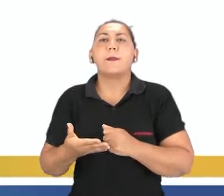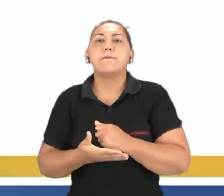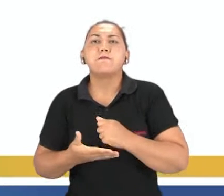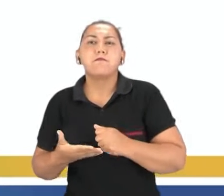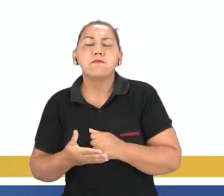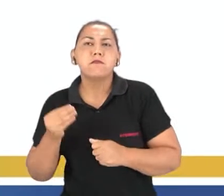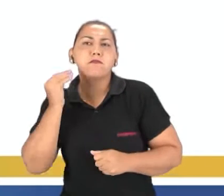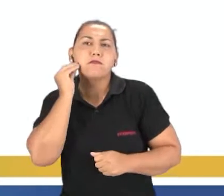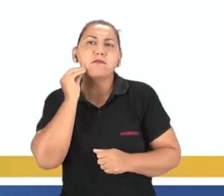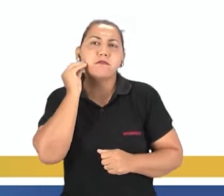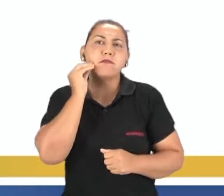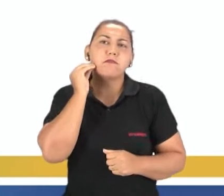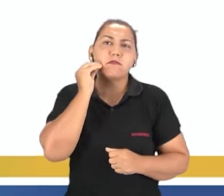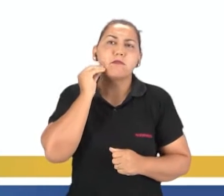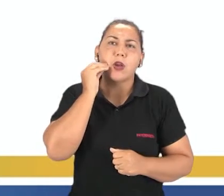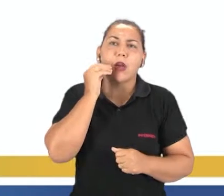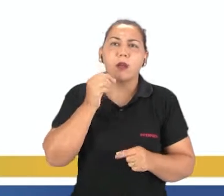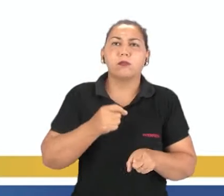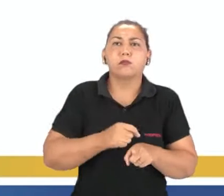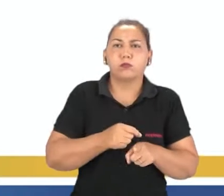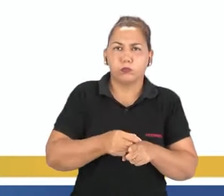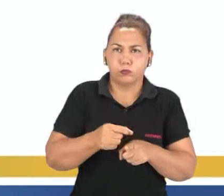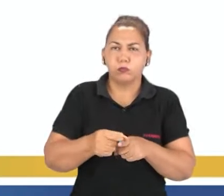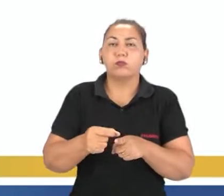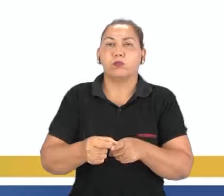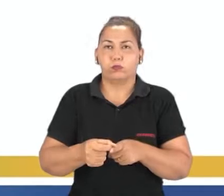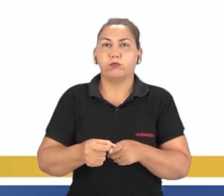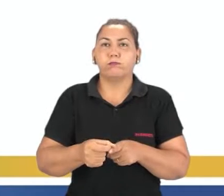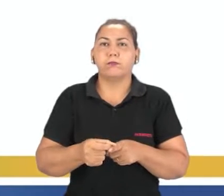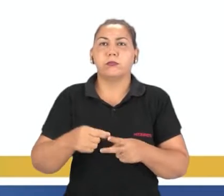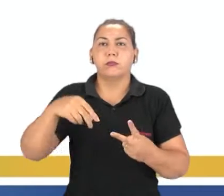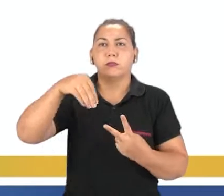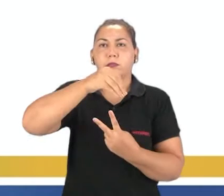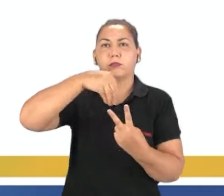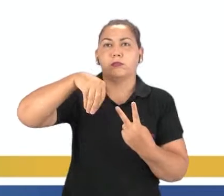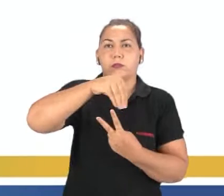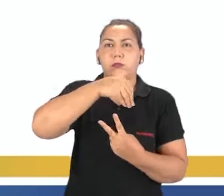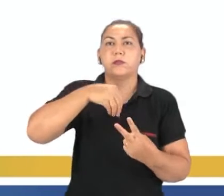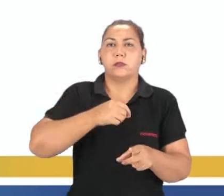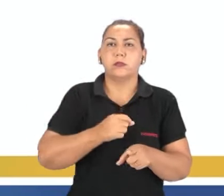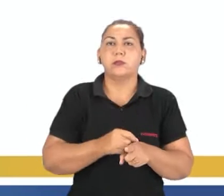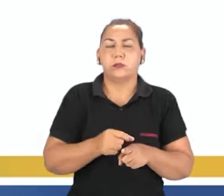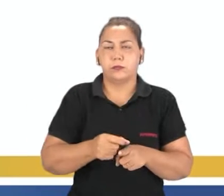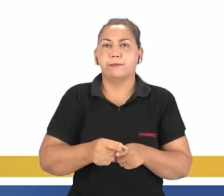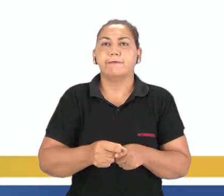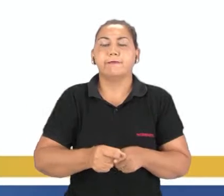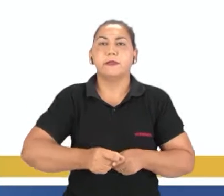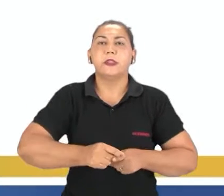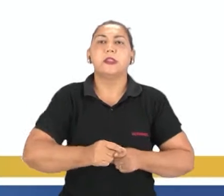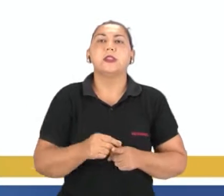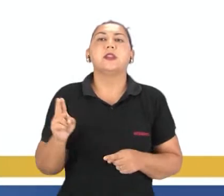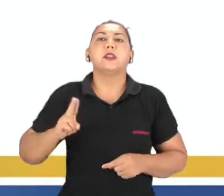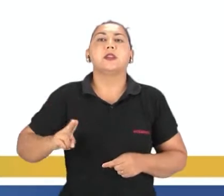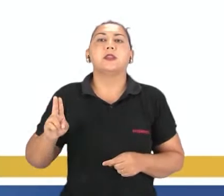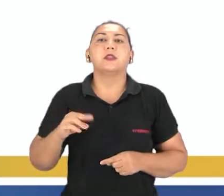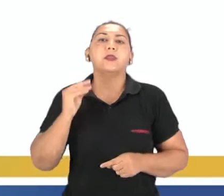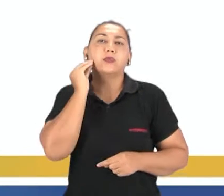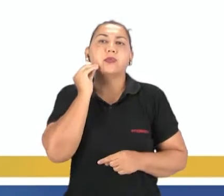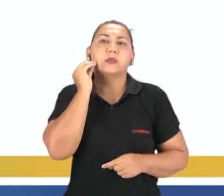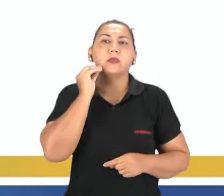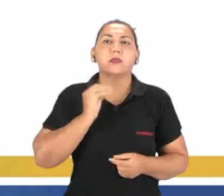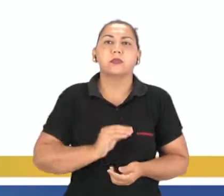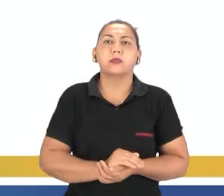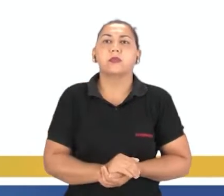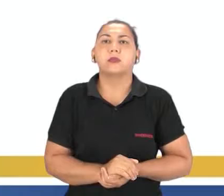de experimentos com sementes de ervilhas, então ele fez o cruzamento entre sementes de ervilhas e ele utilizou nos seus